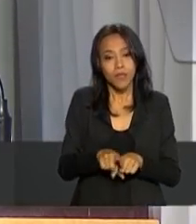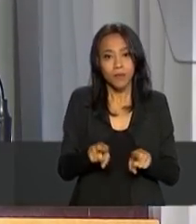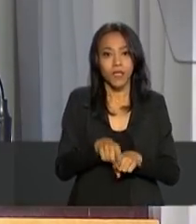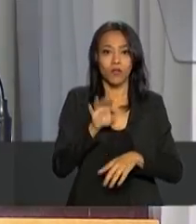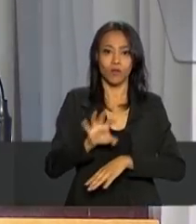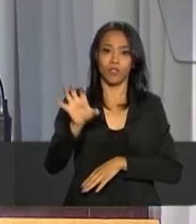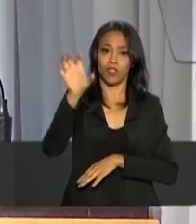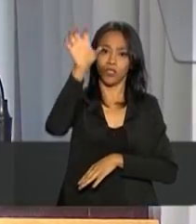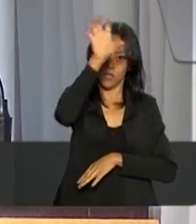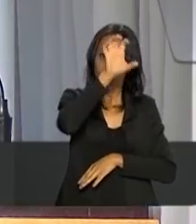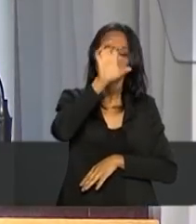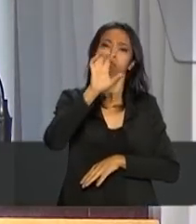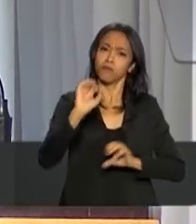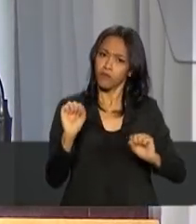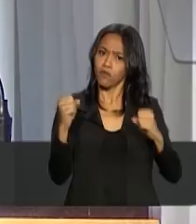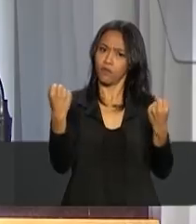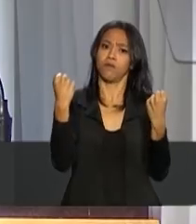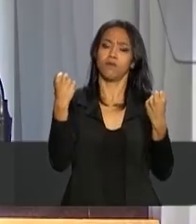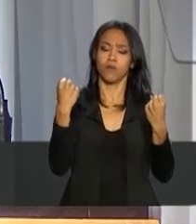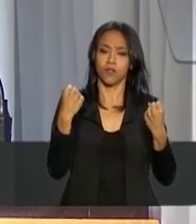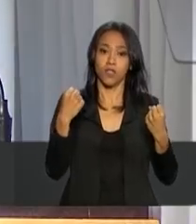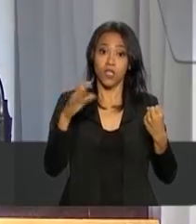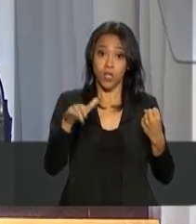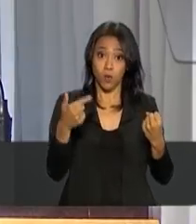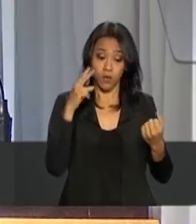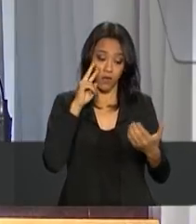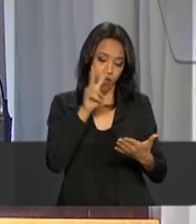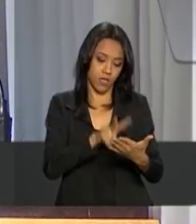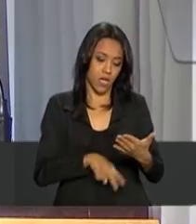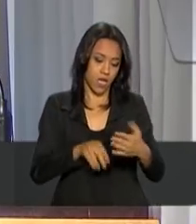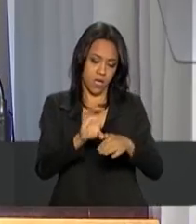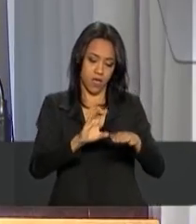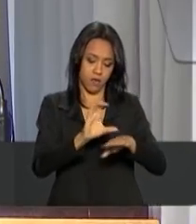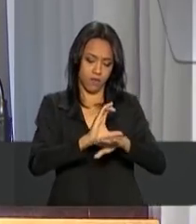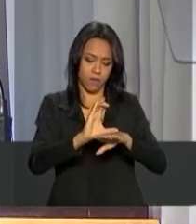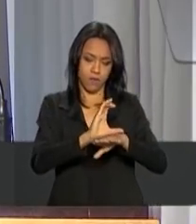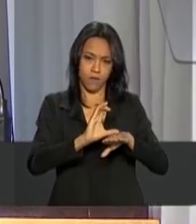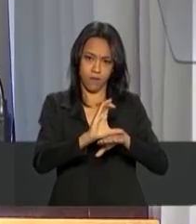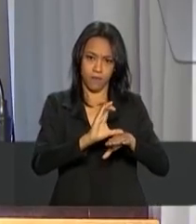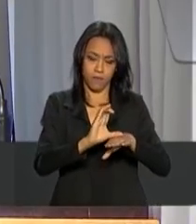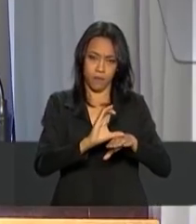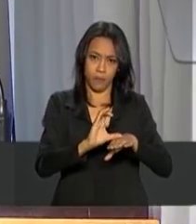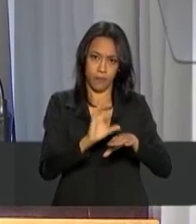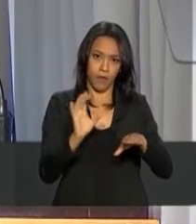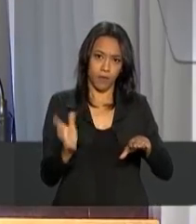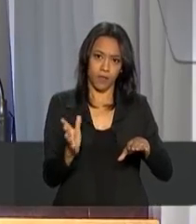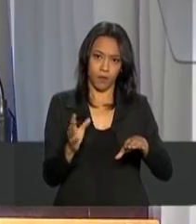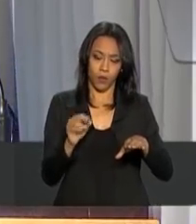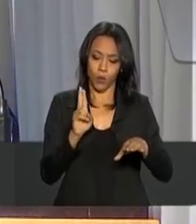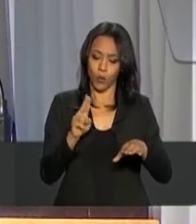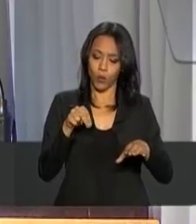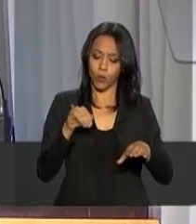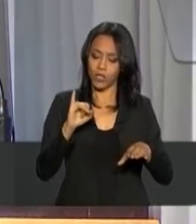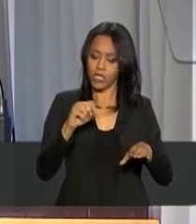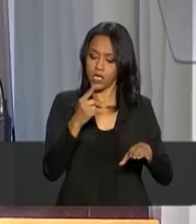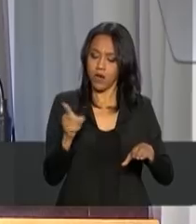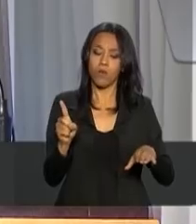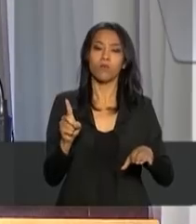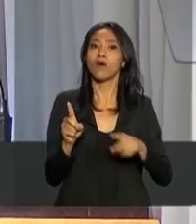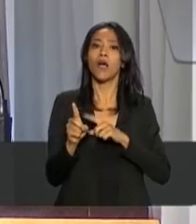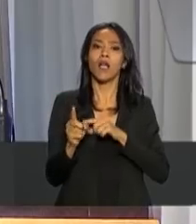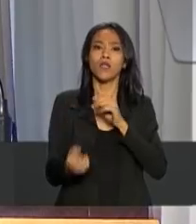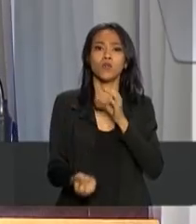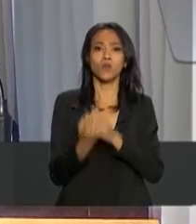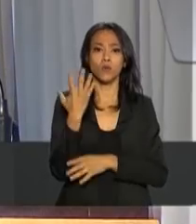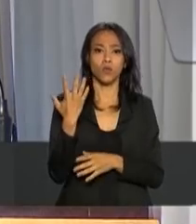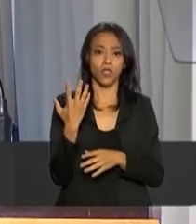Aliás, é interessante, quando vocês abrem a Constituição, não há a criação da figura política chamada União. Ela surge naturalmente, quando